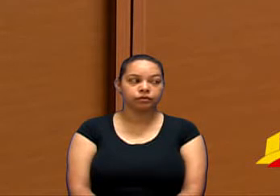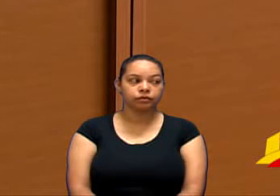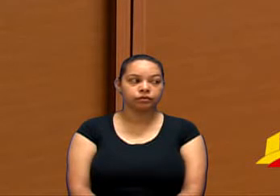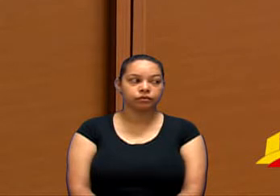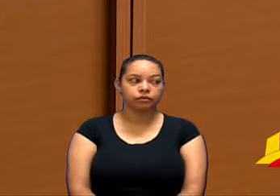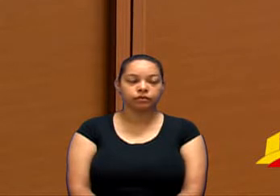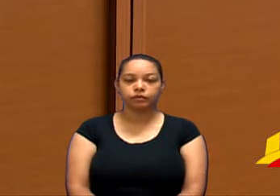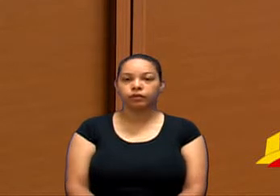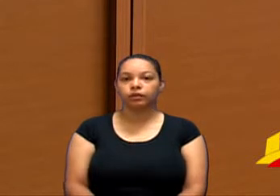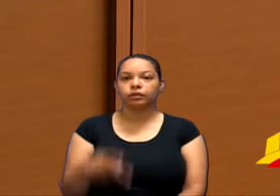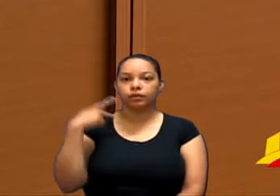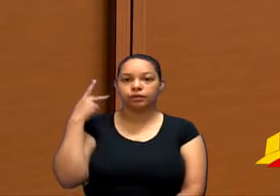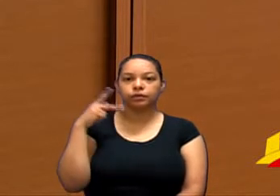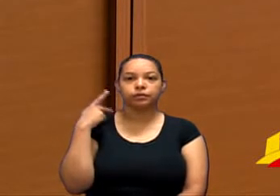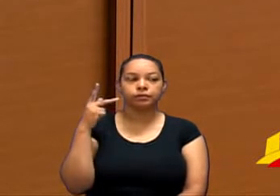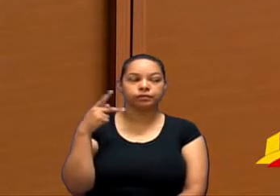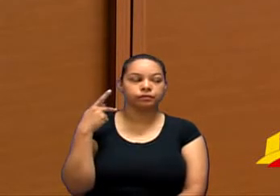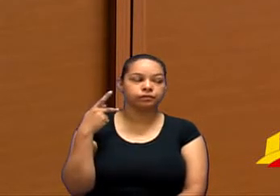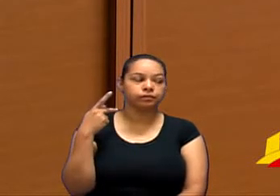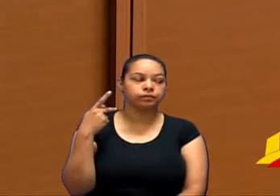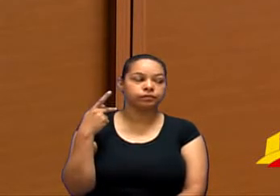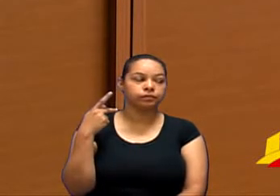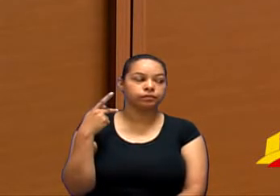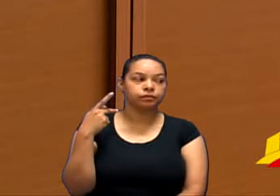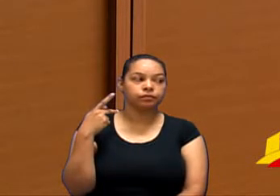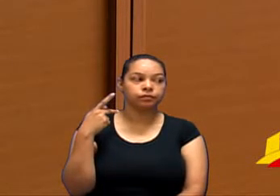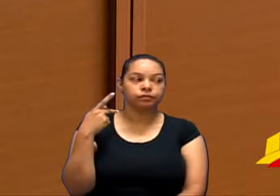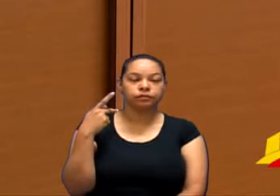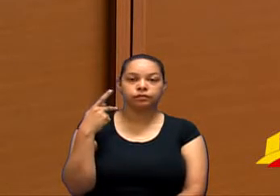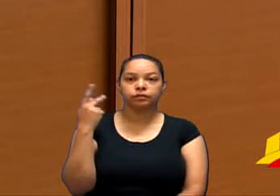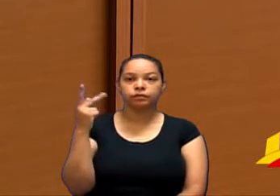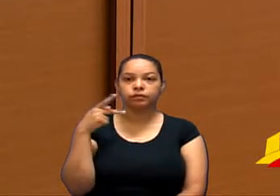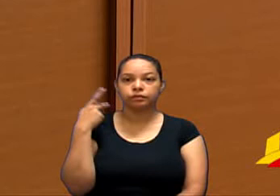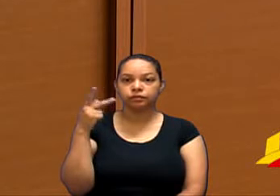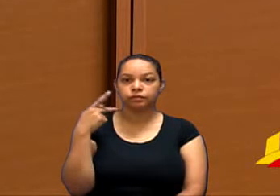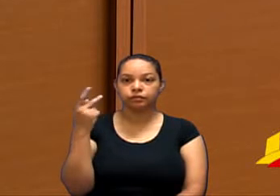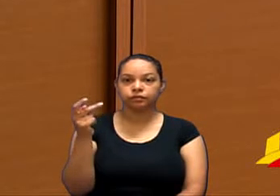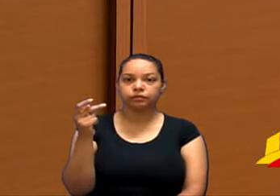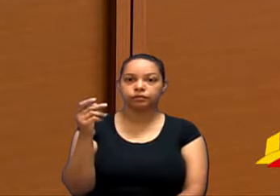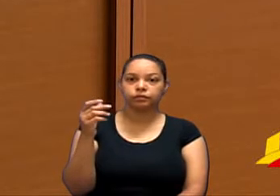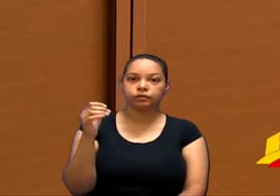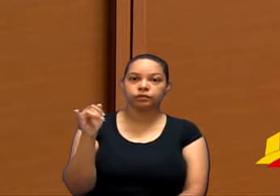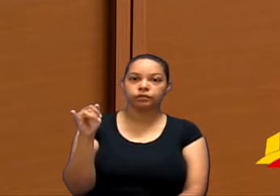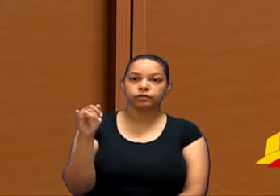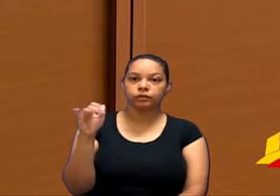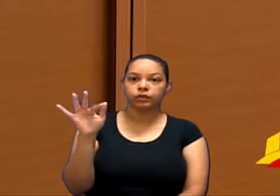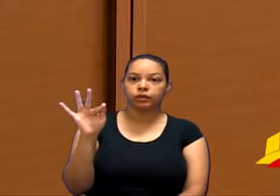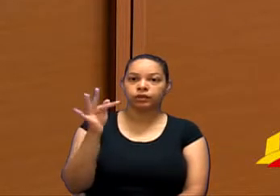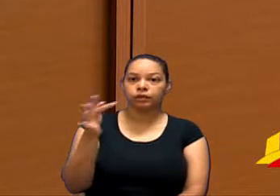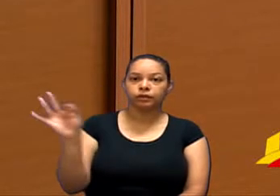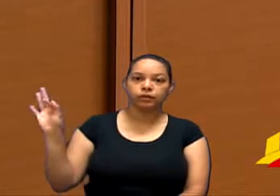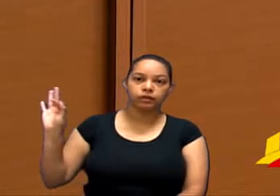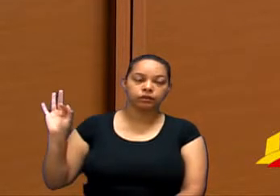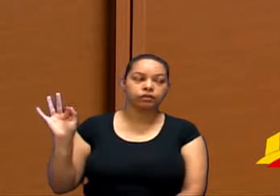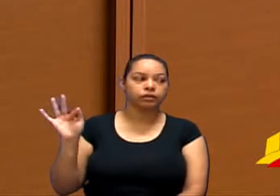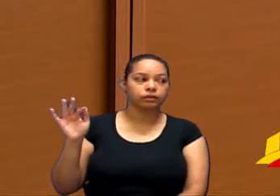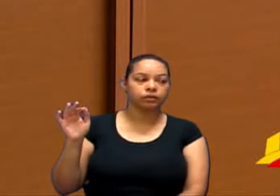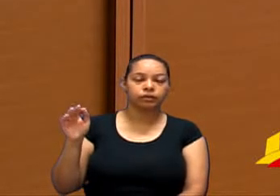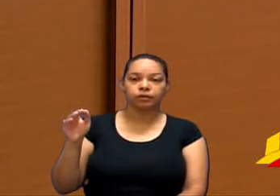o vereador Ciso João França um voto sim